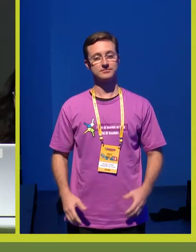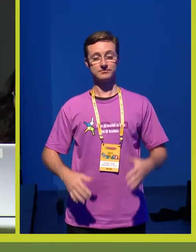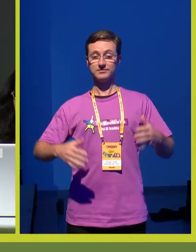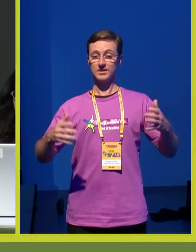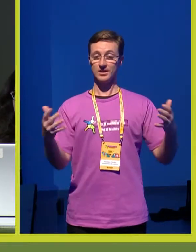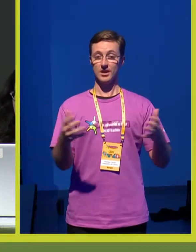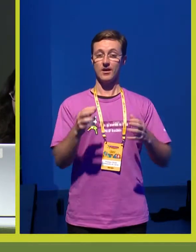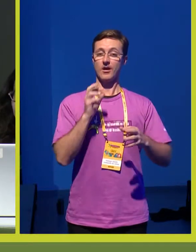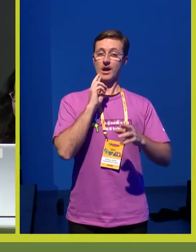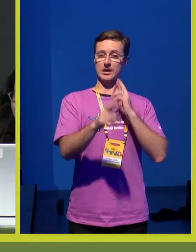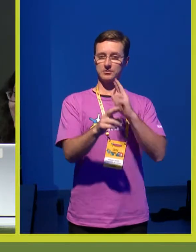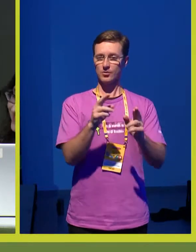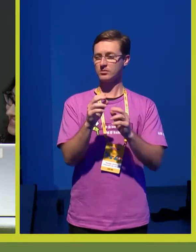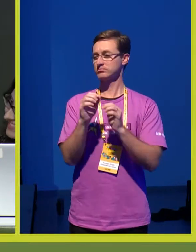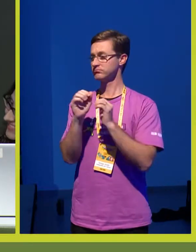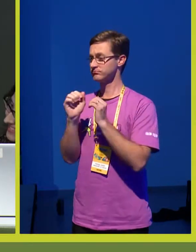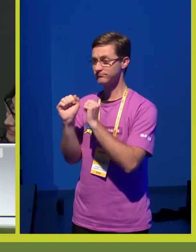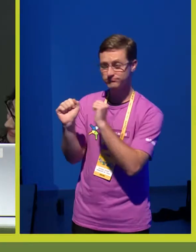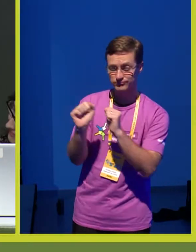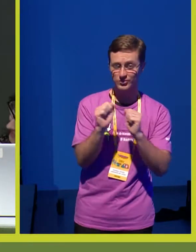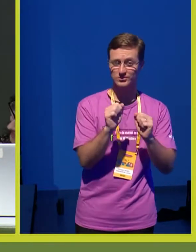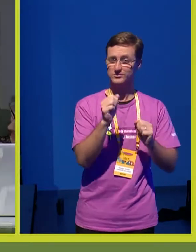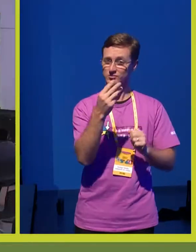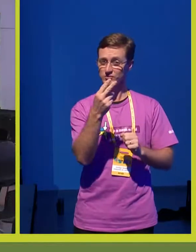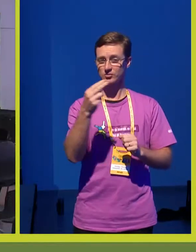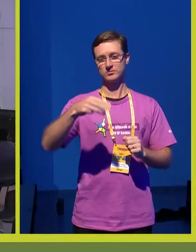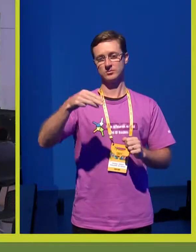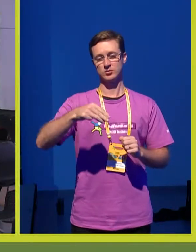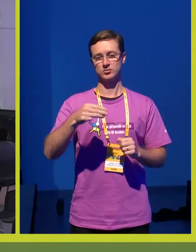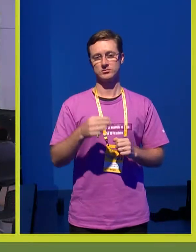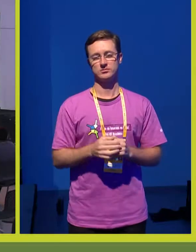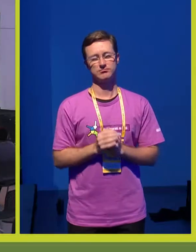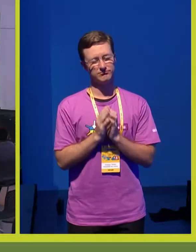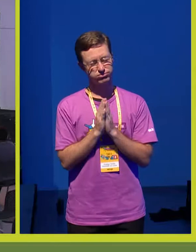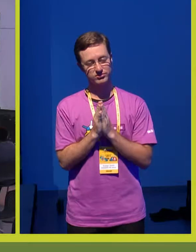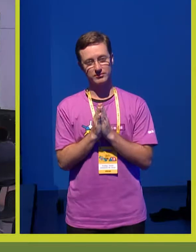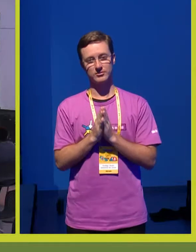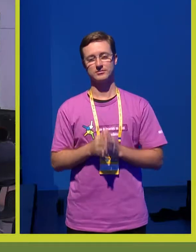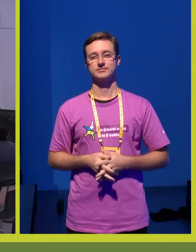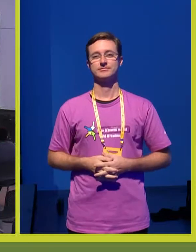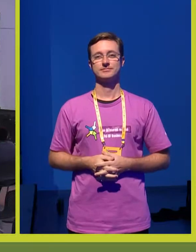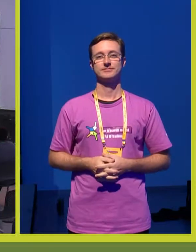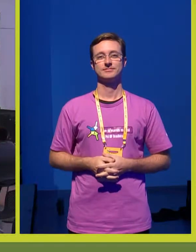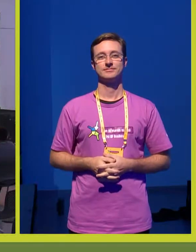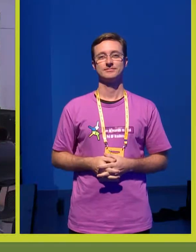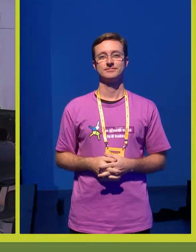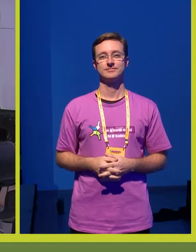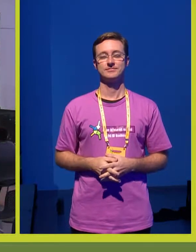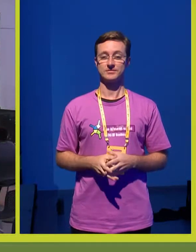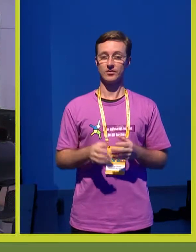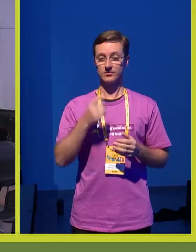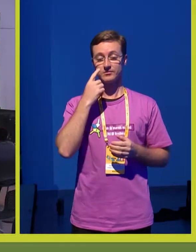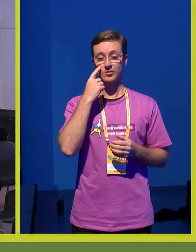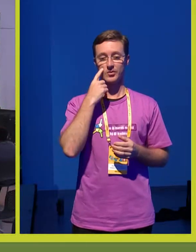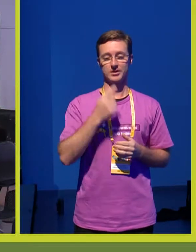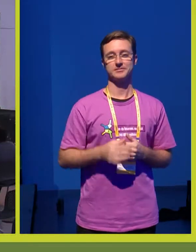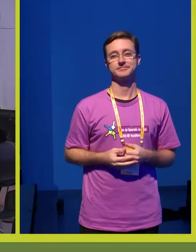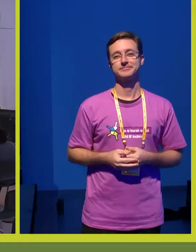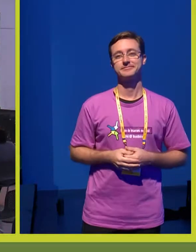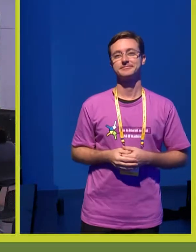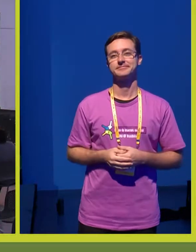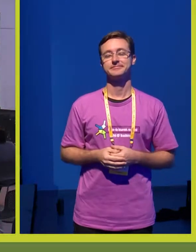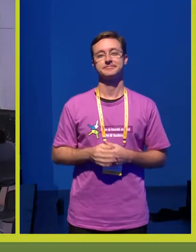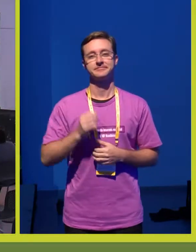dois minutinhos cada um para fazer esses comentários finais obrigado então vamos lá é que é o seguinte